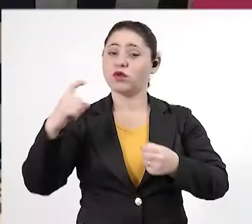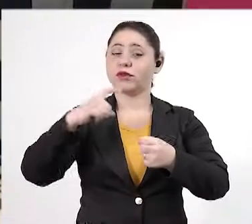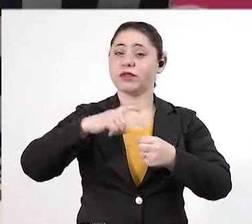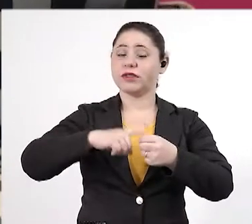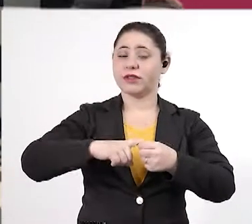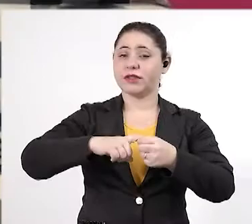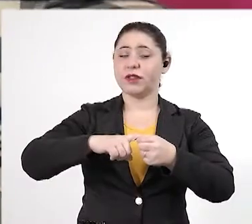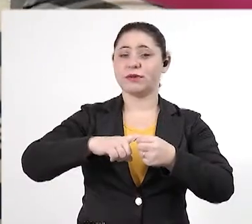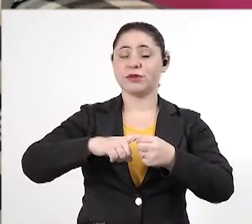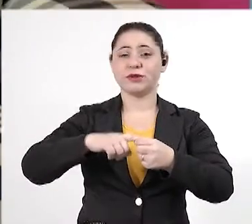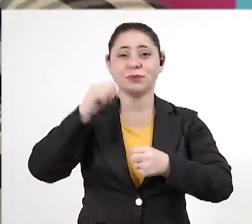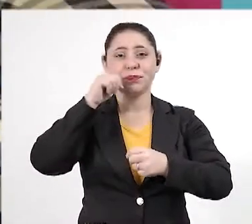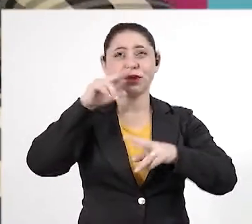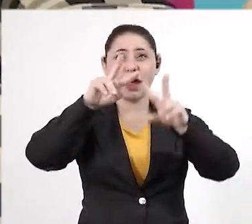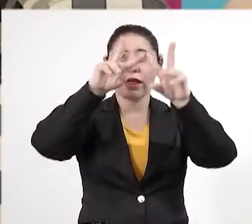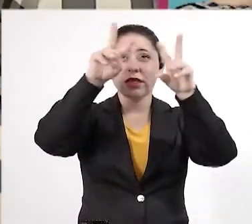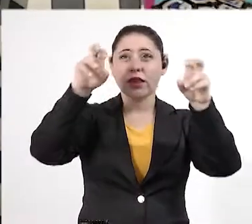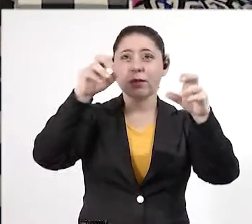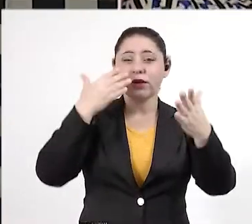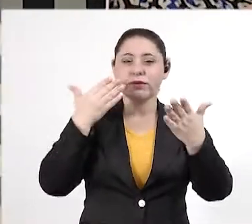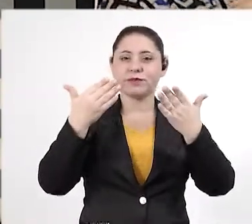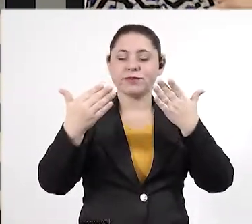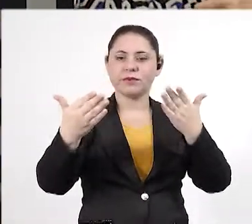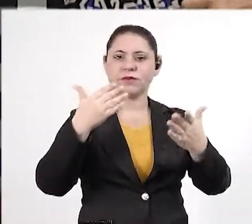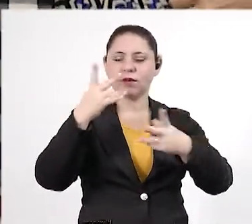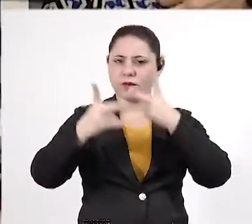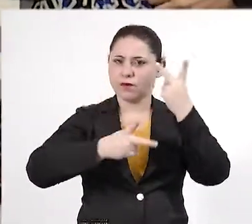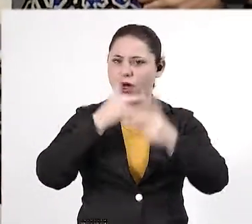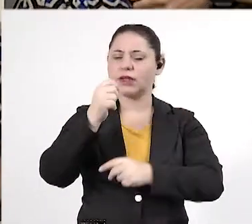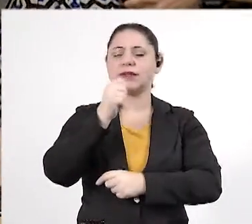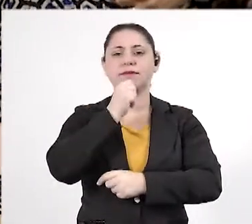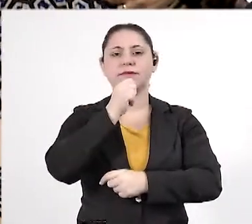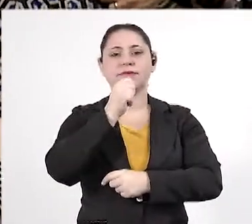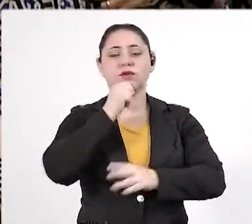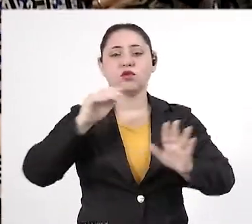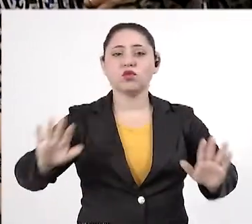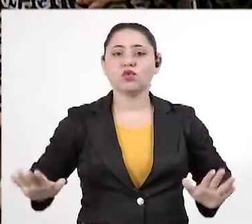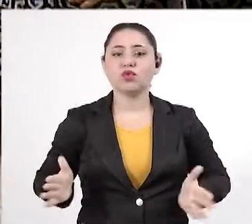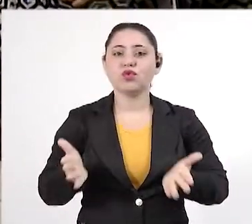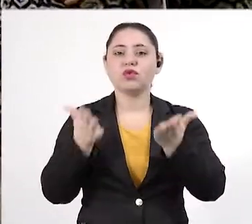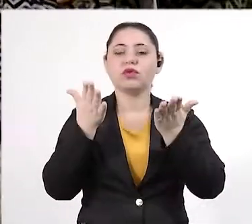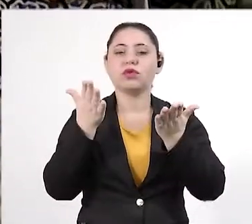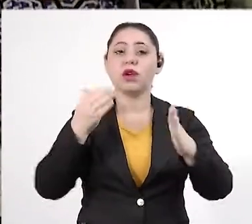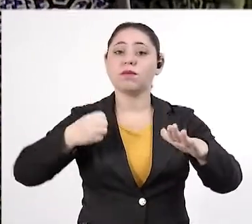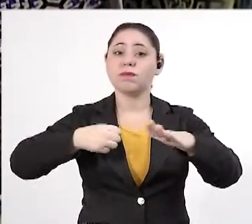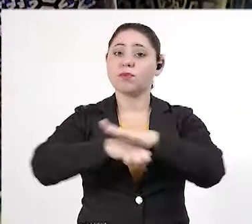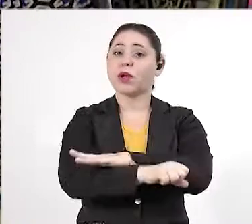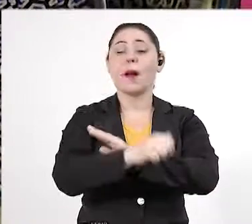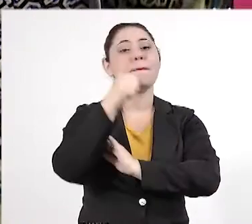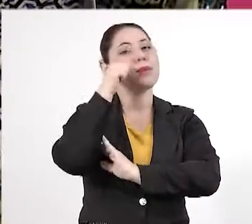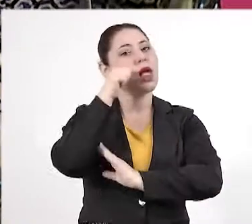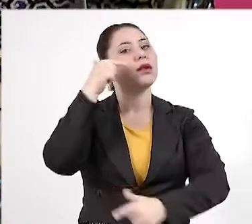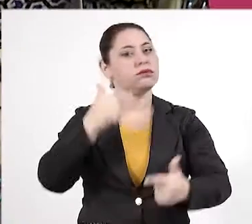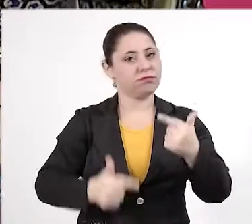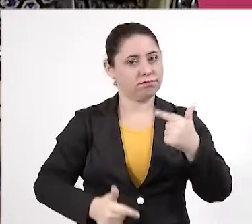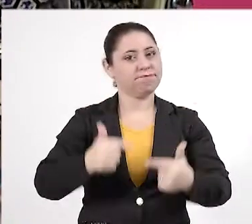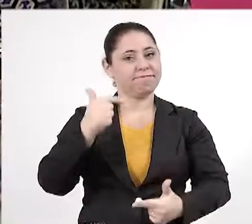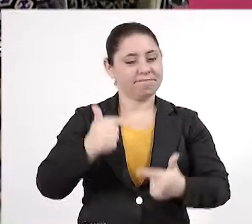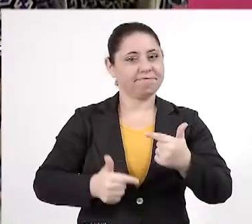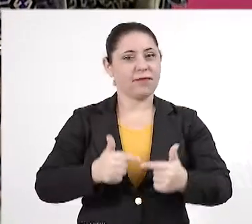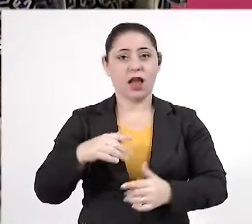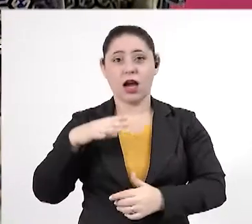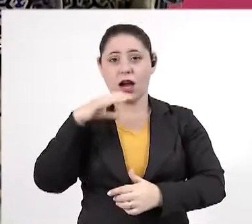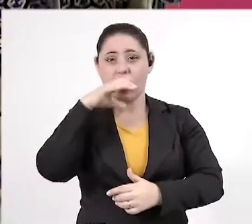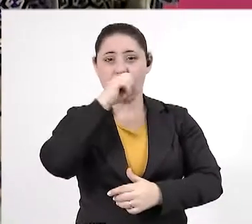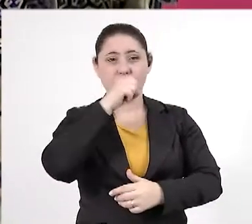De volta com o programa Mulheres em Debate e ainda falando sobre esse incentivo à inserção da mulher na política,